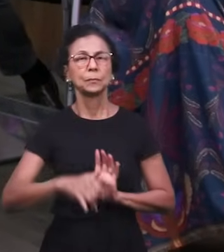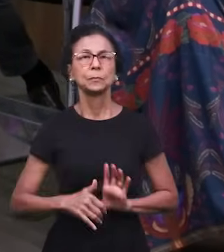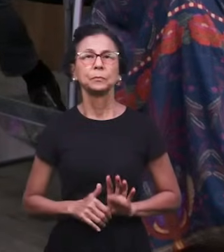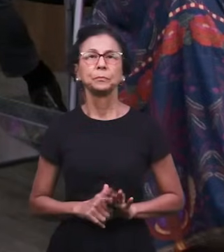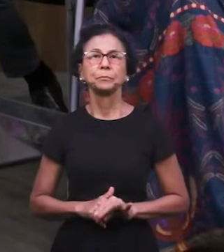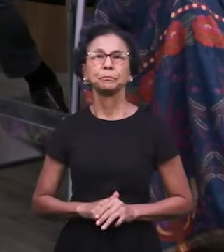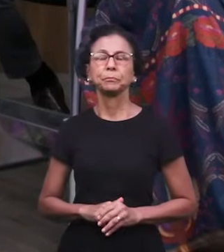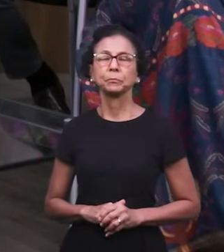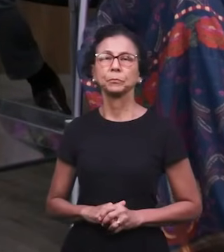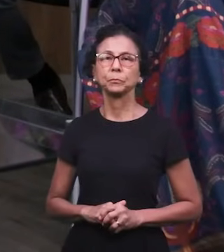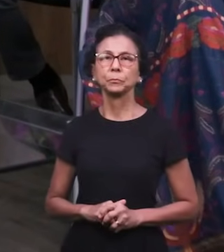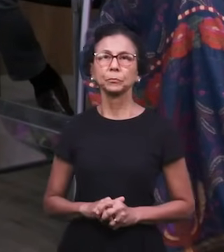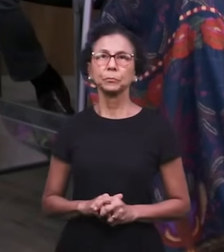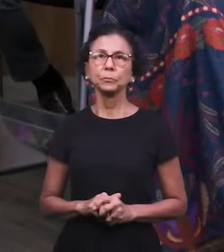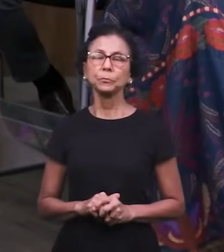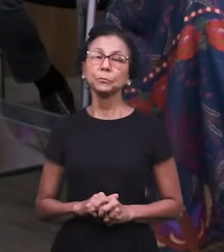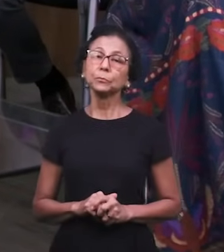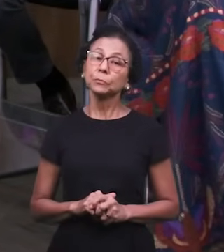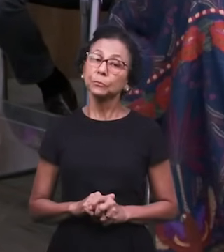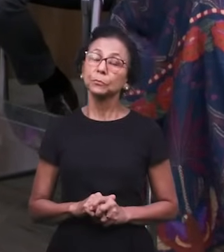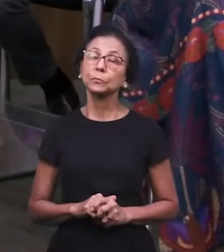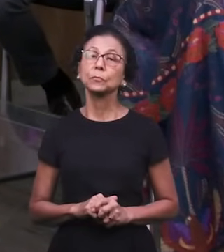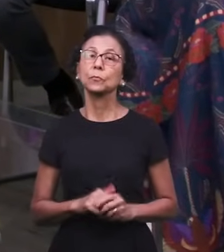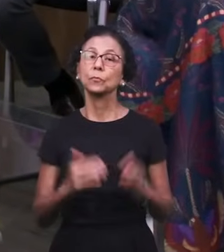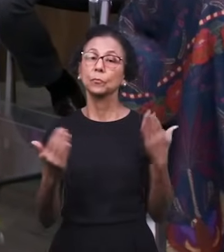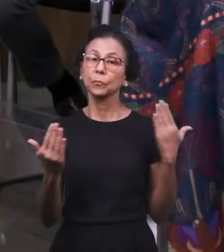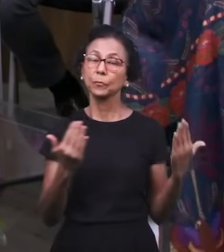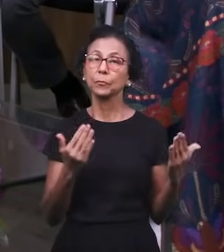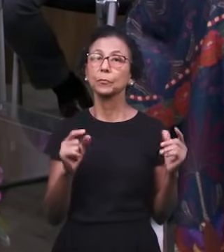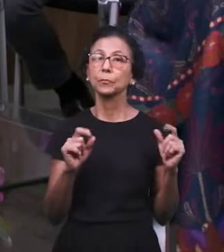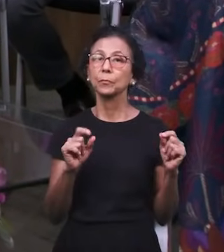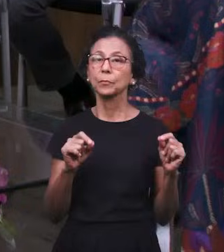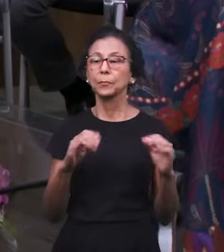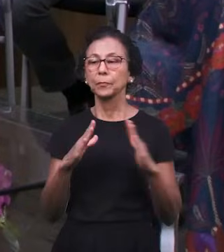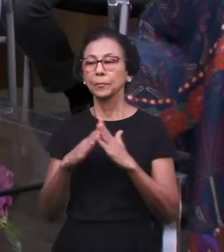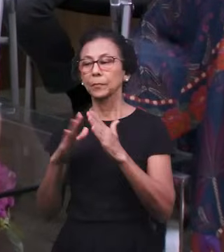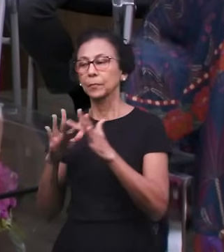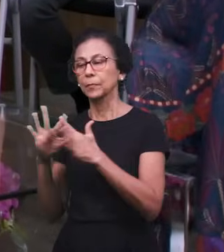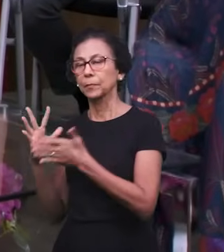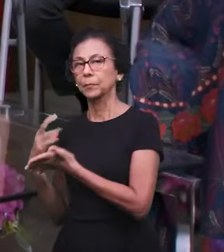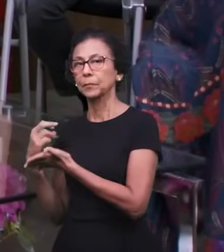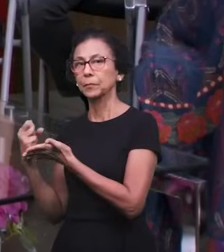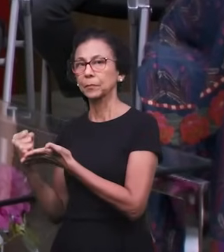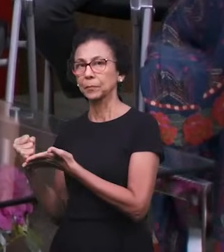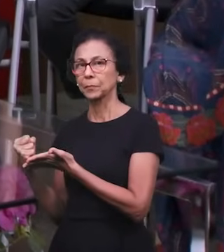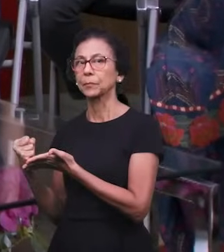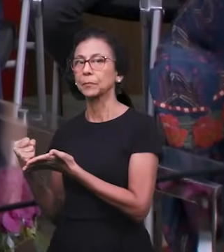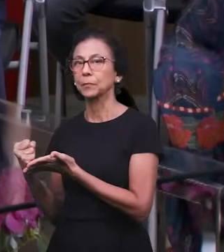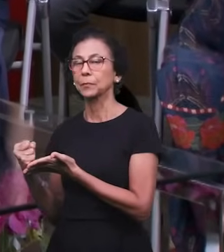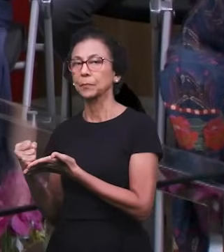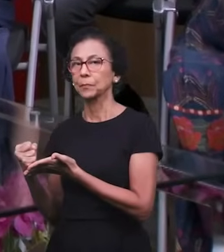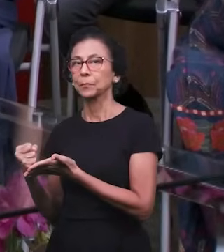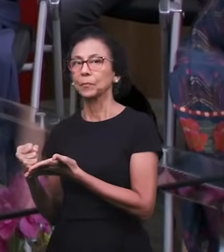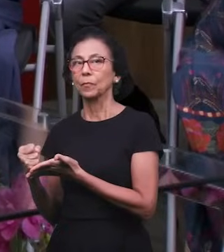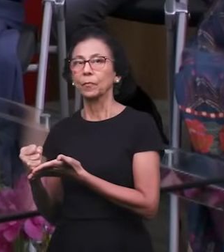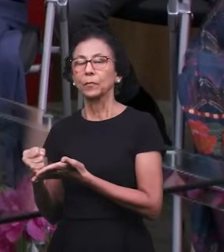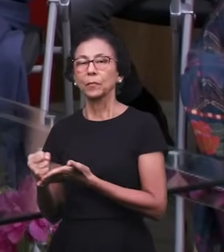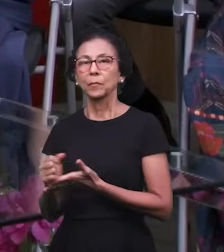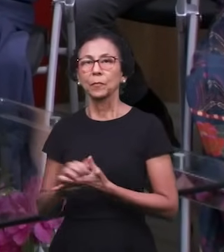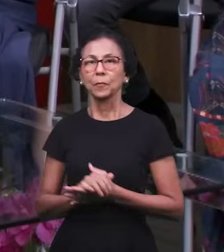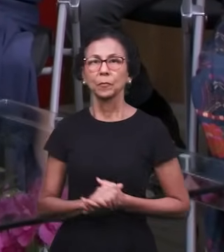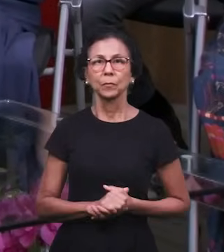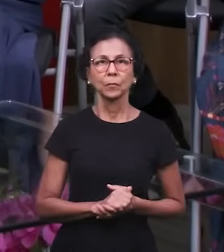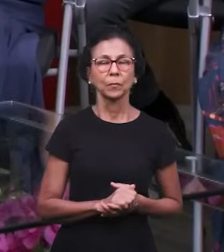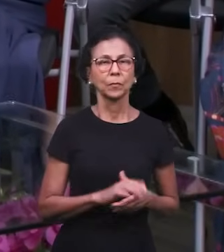espírito. A palavra fala de Simeão, servo de Deus, que foi cheio do Espírito Santo, que o Espírito Santo revelou. Fala de Ana, que era uma serva idosa, que estava